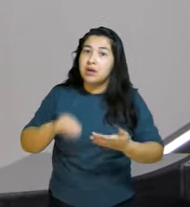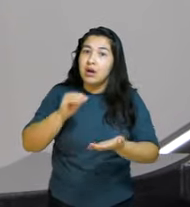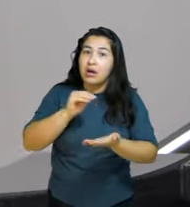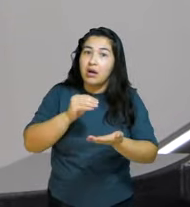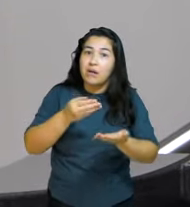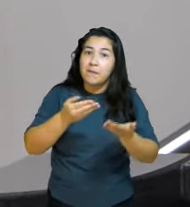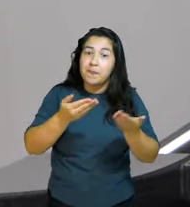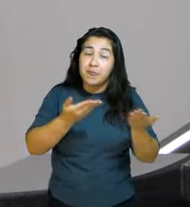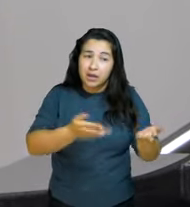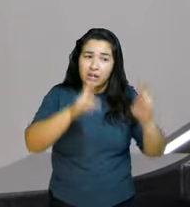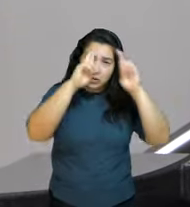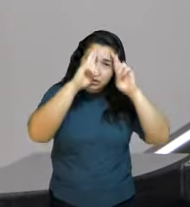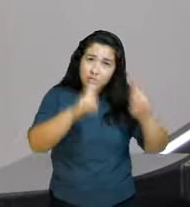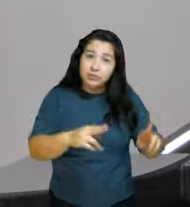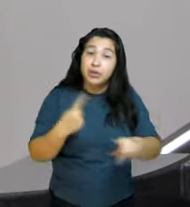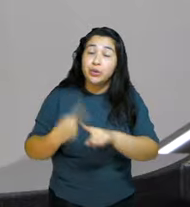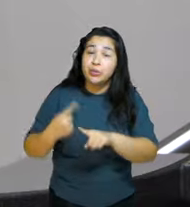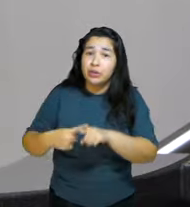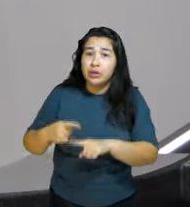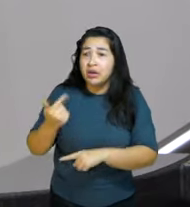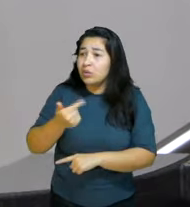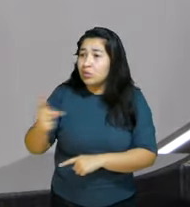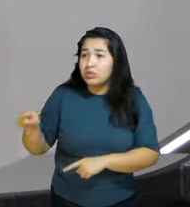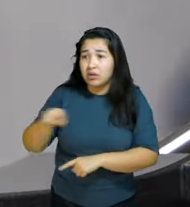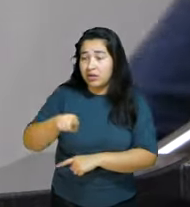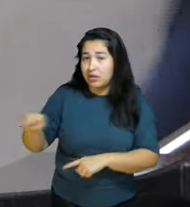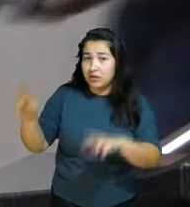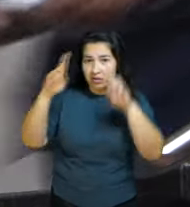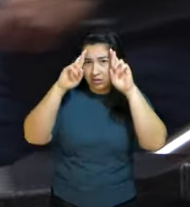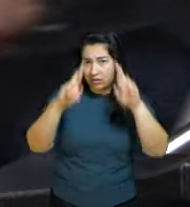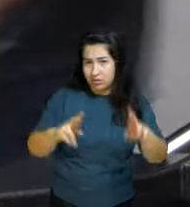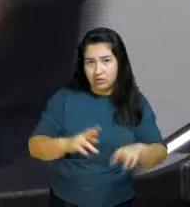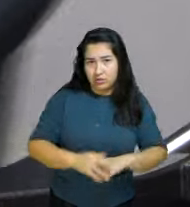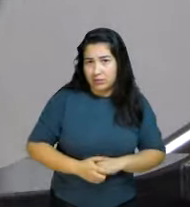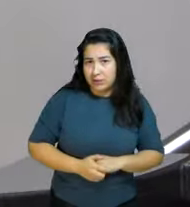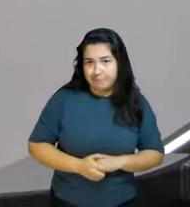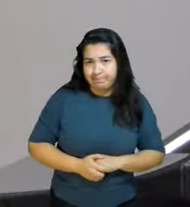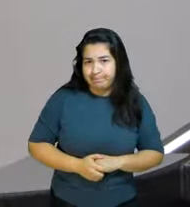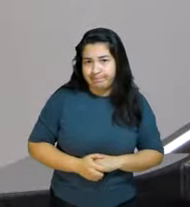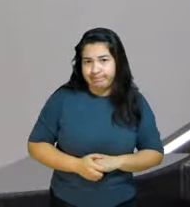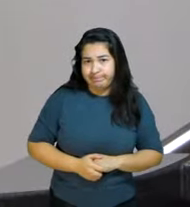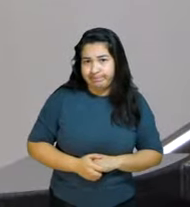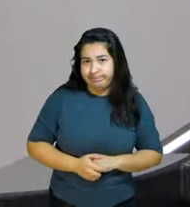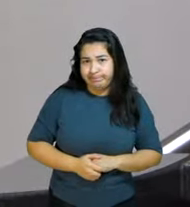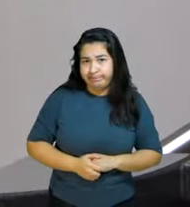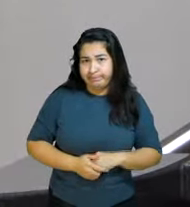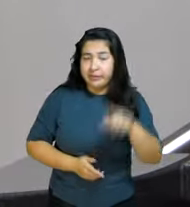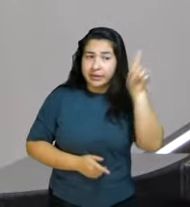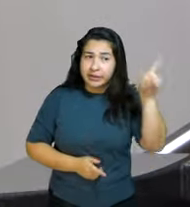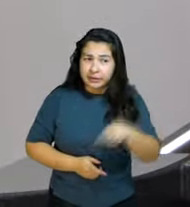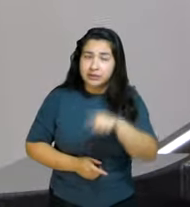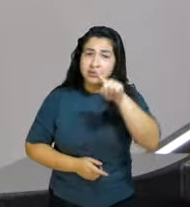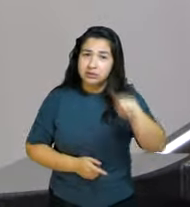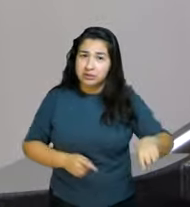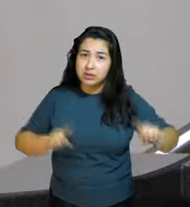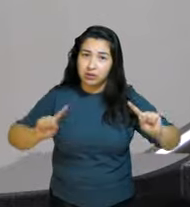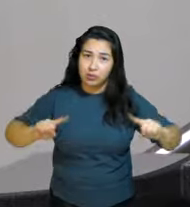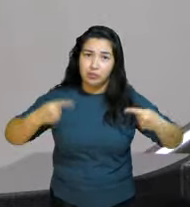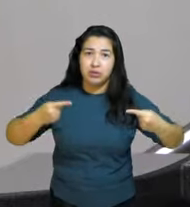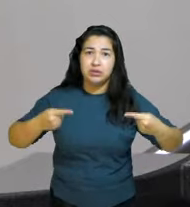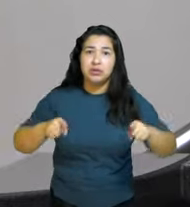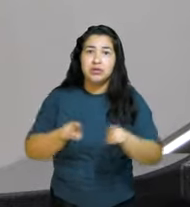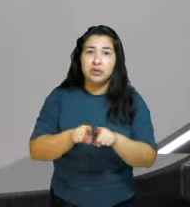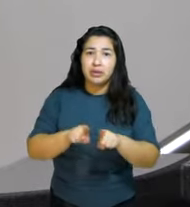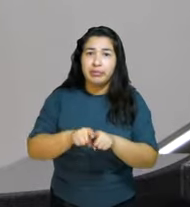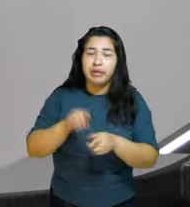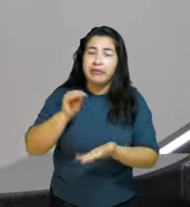respeito, definitivamente, que aconteceu com os nossos atletas, pela não realização da competição, pela falta de